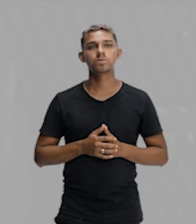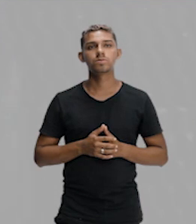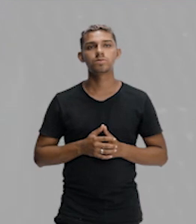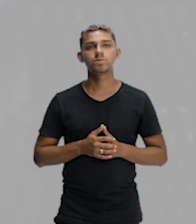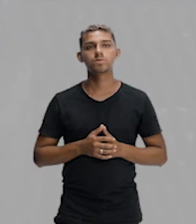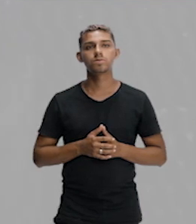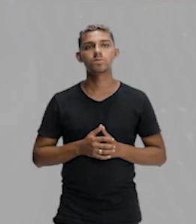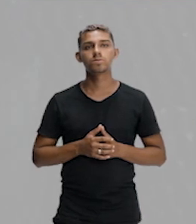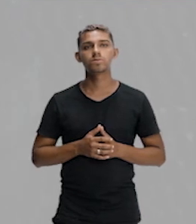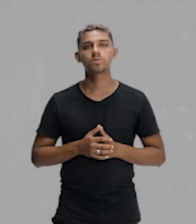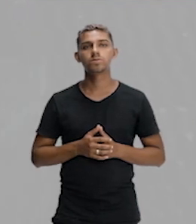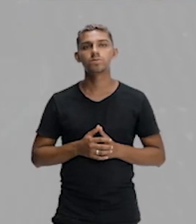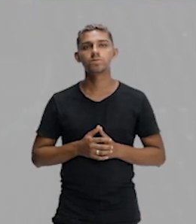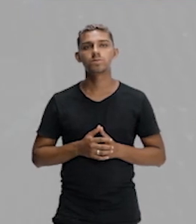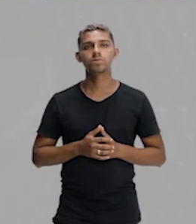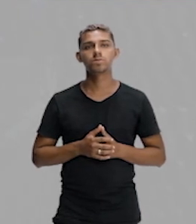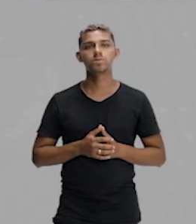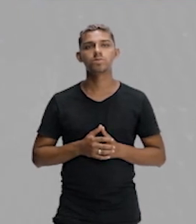ponto 2